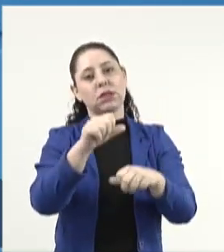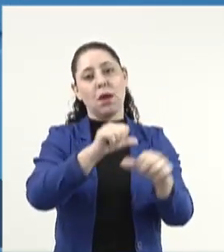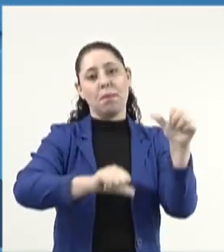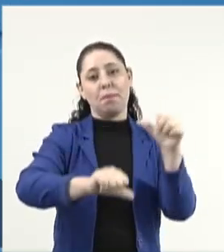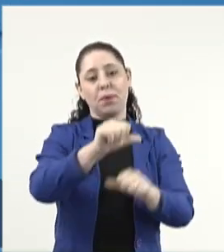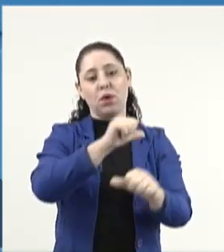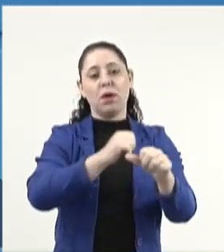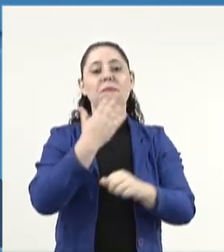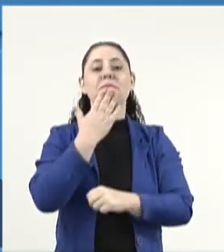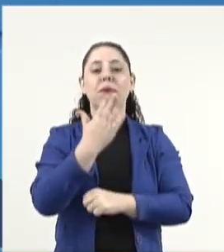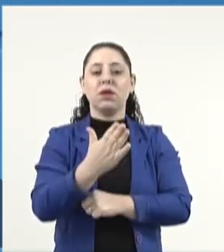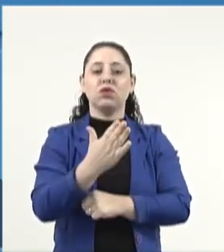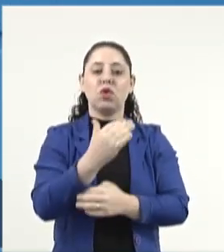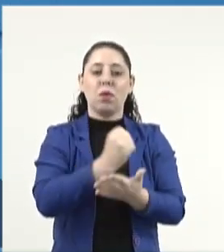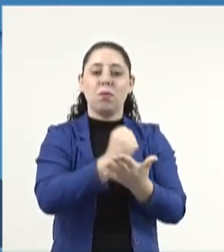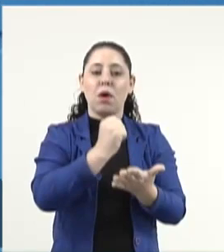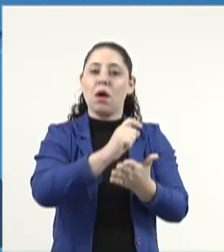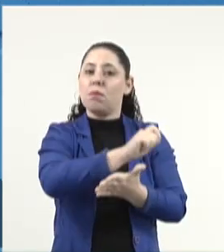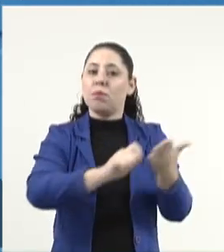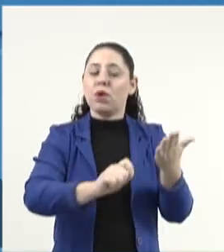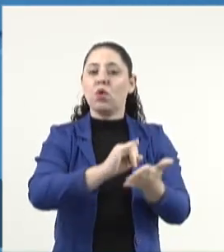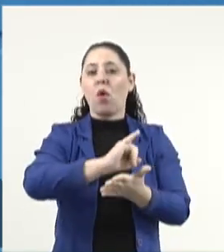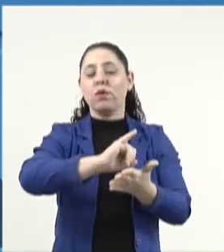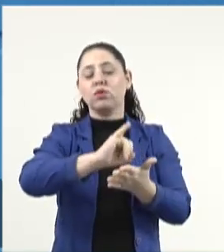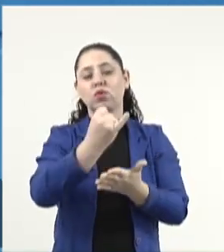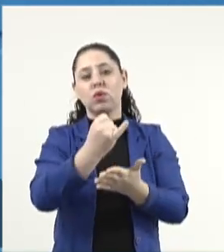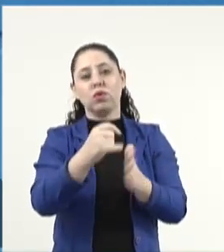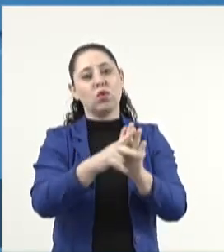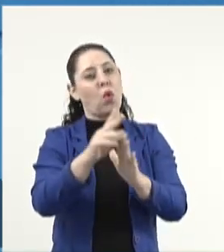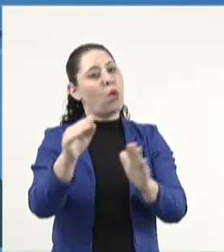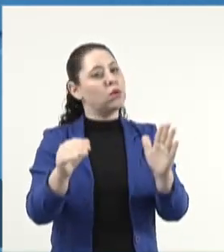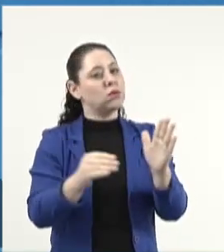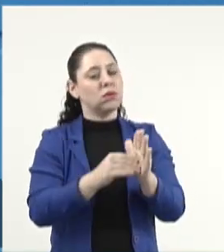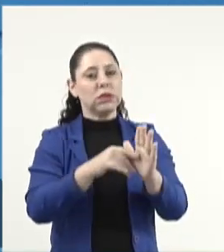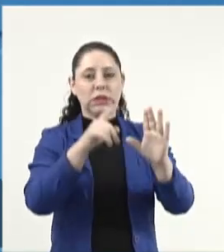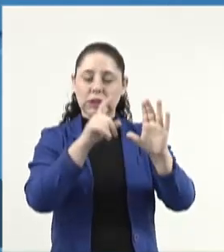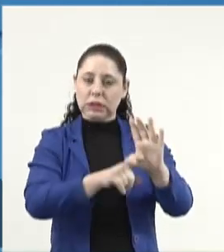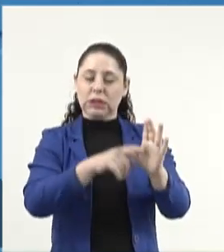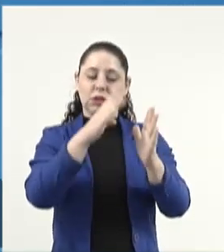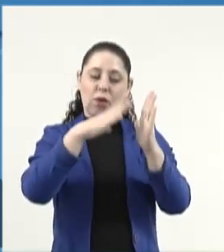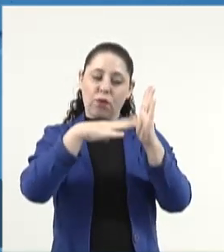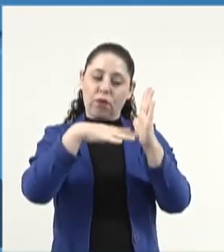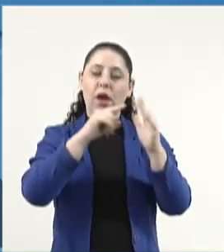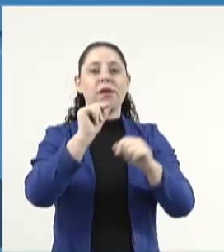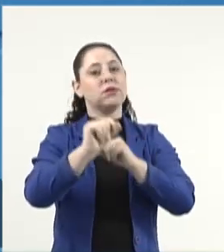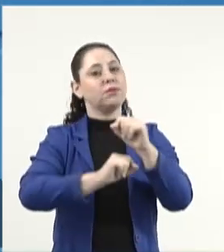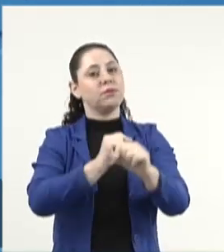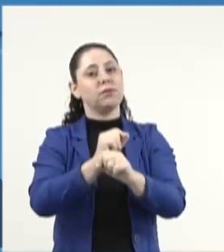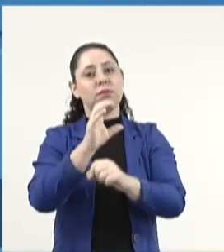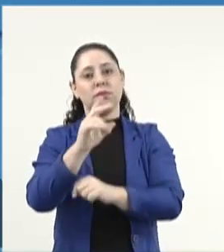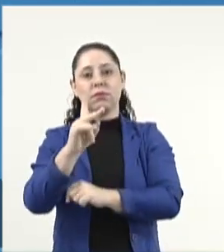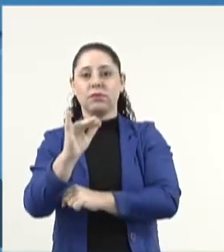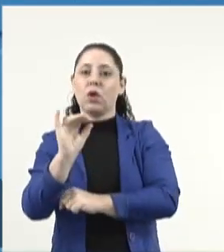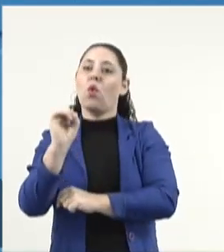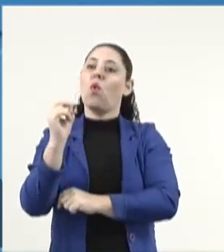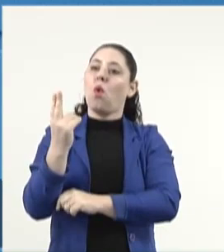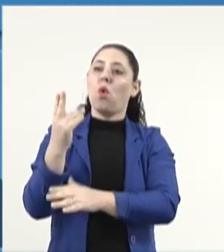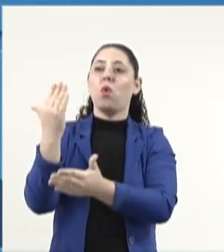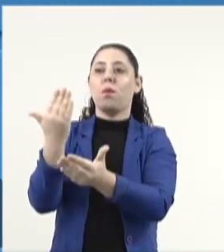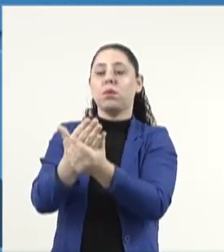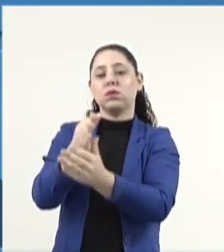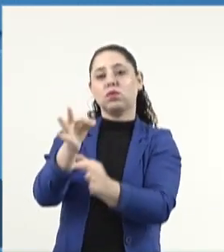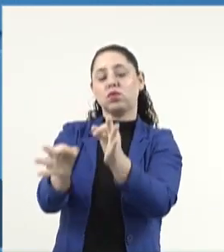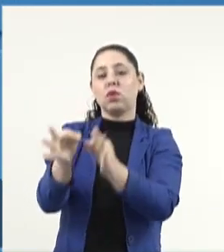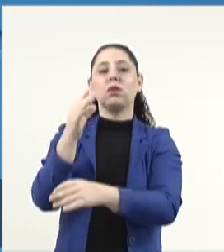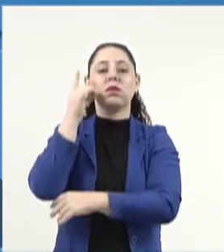alterar, impedir o protesto dos tributos que estão nas contas, essa CPI ou uma ação